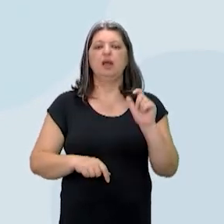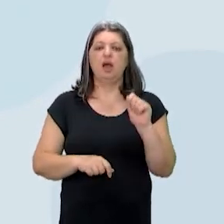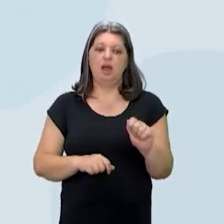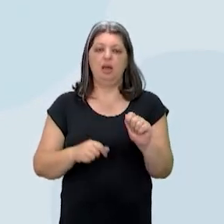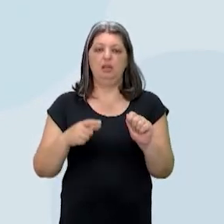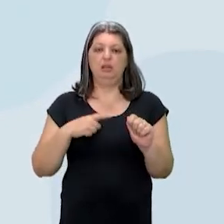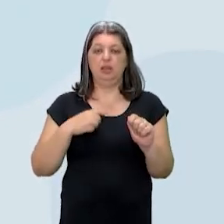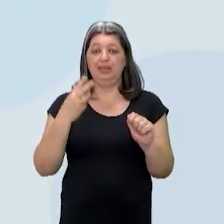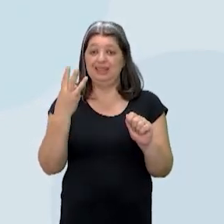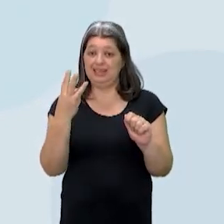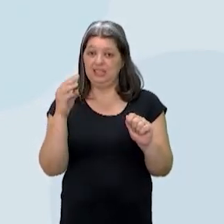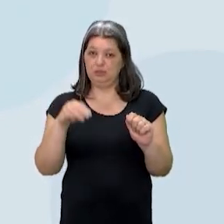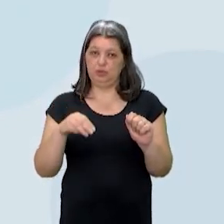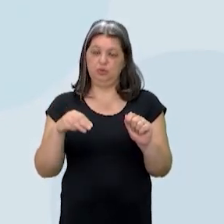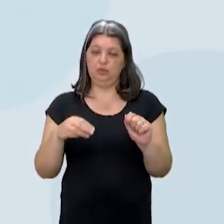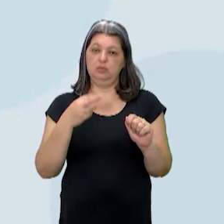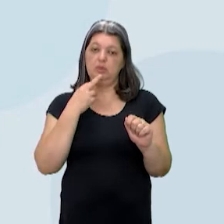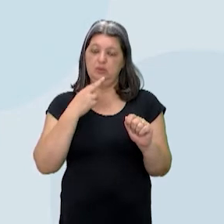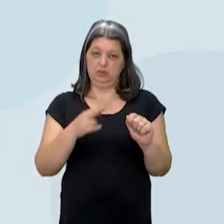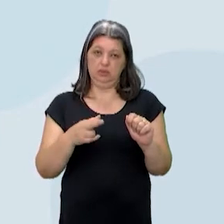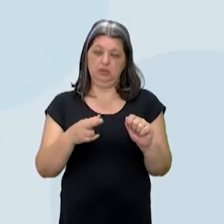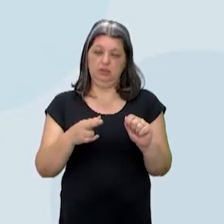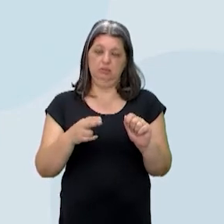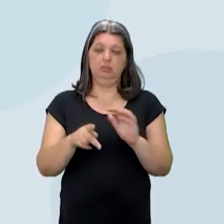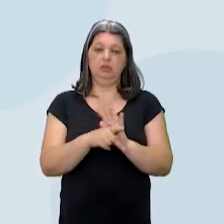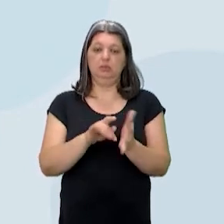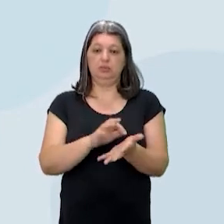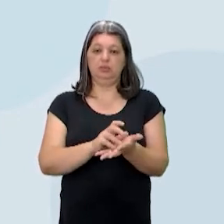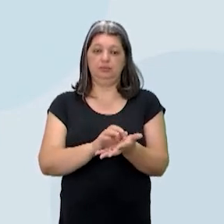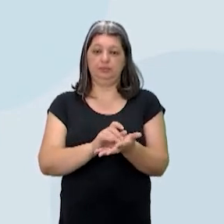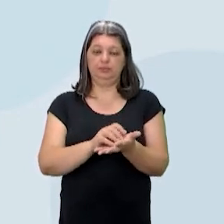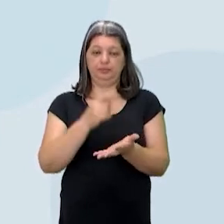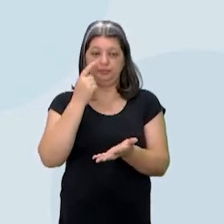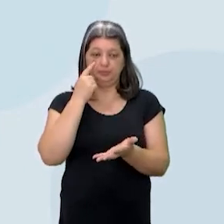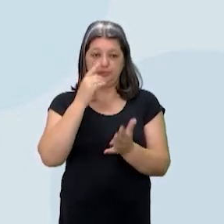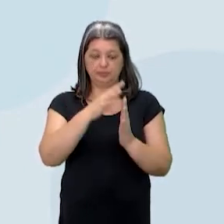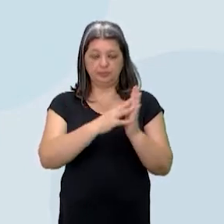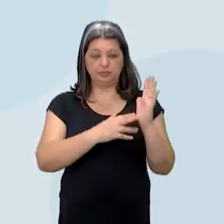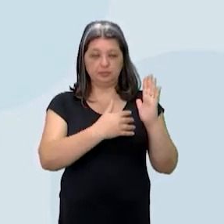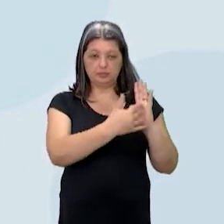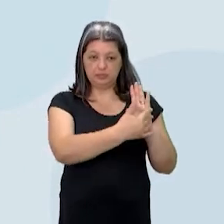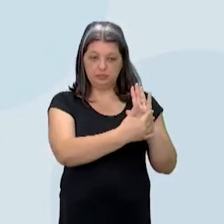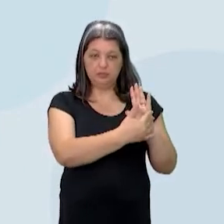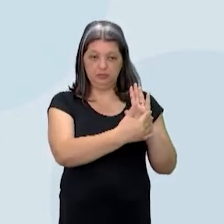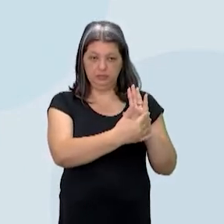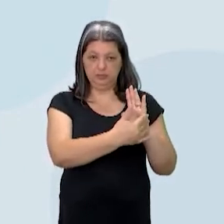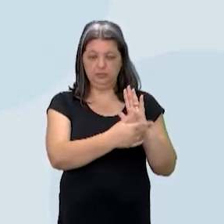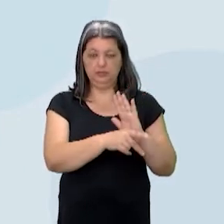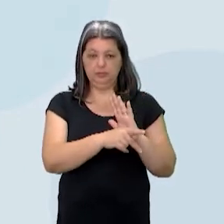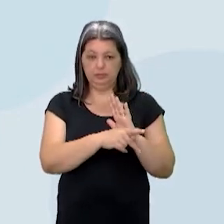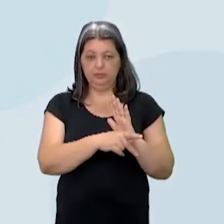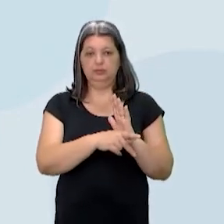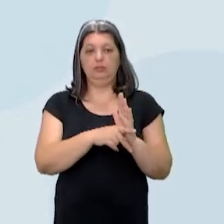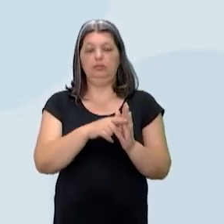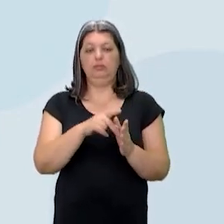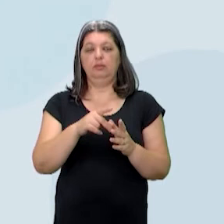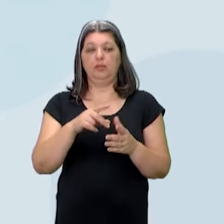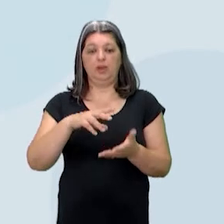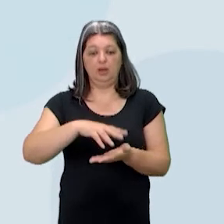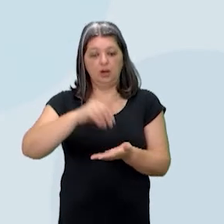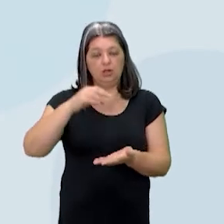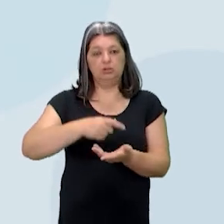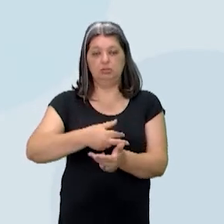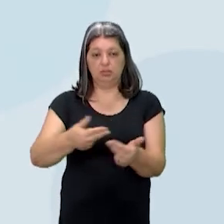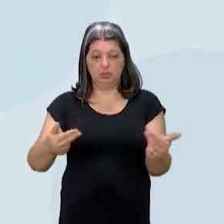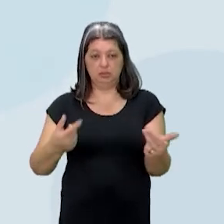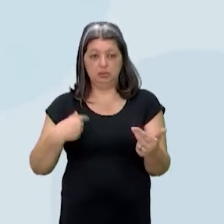aí 3 minutos para fazer esse cálculo, ó. Repare aí na tabelinha a relação entre salgadinhos e preço e vamos responder